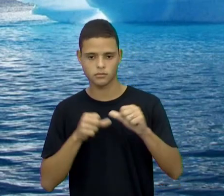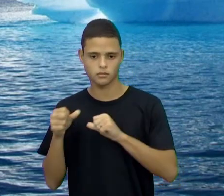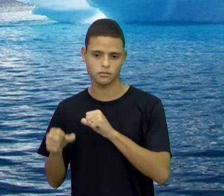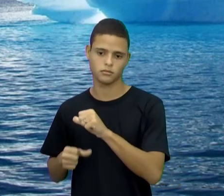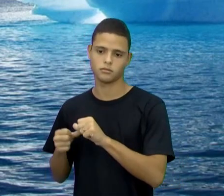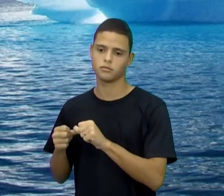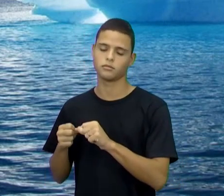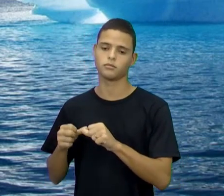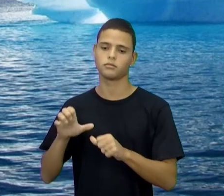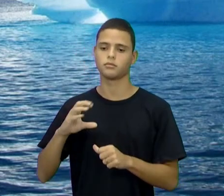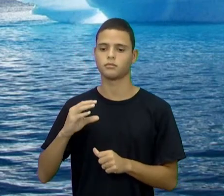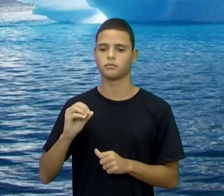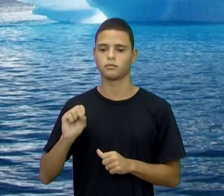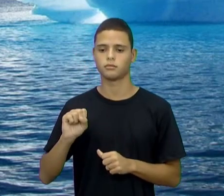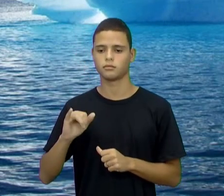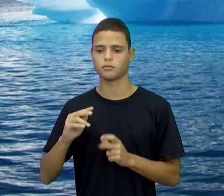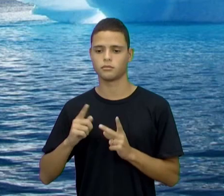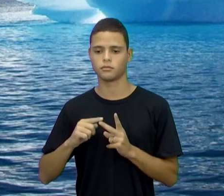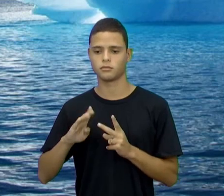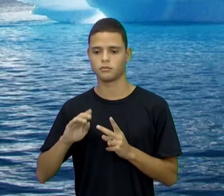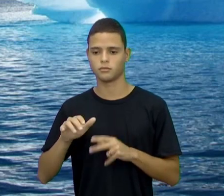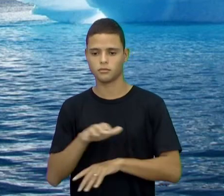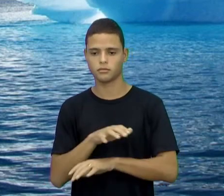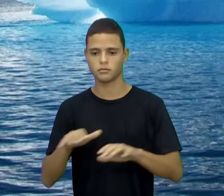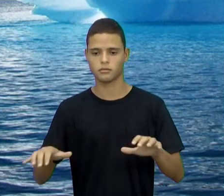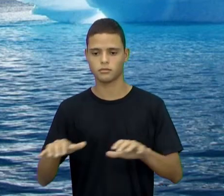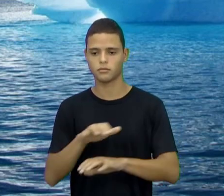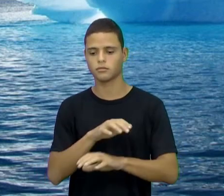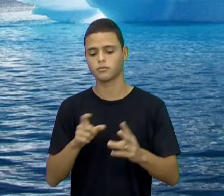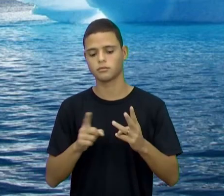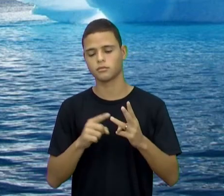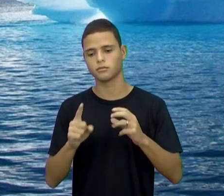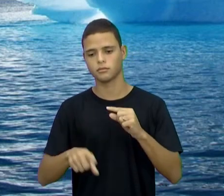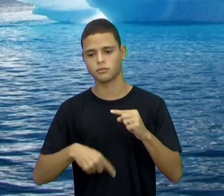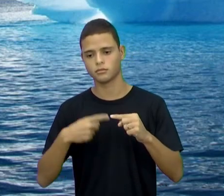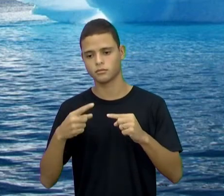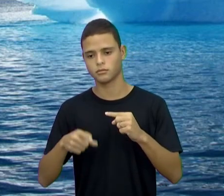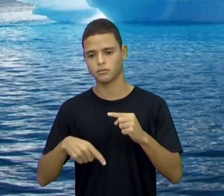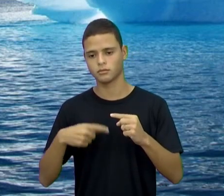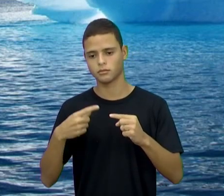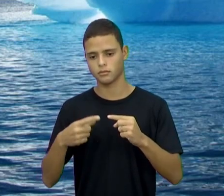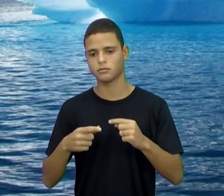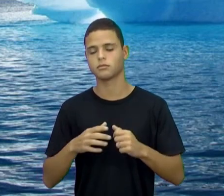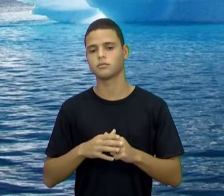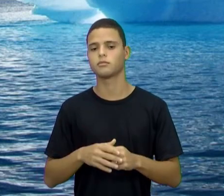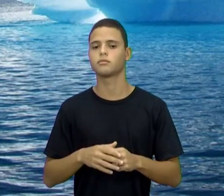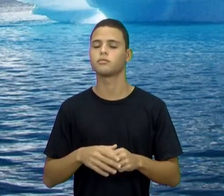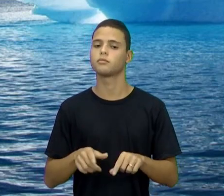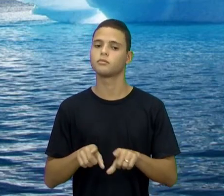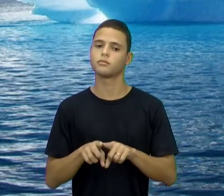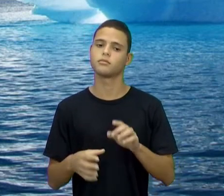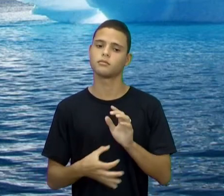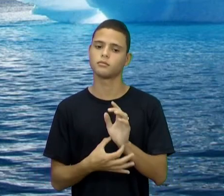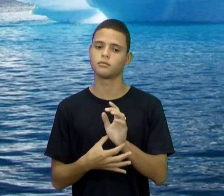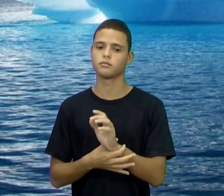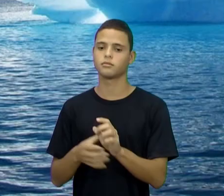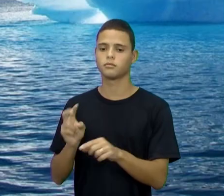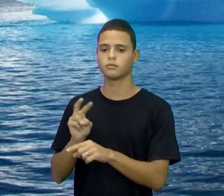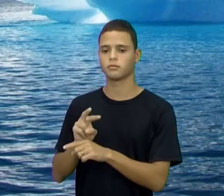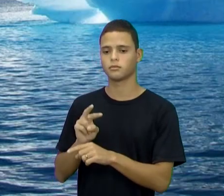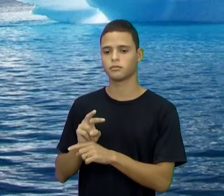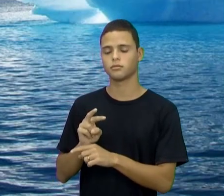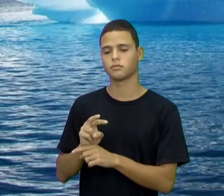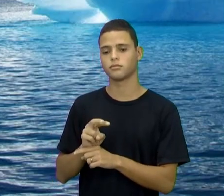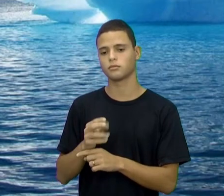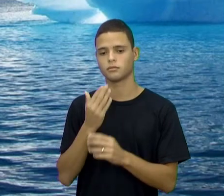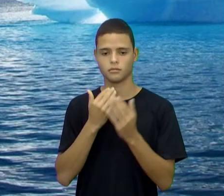nos ecossistemas, na biodiversidade, nos ciclos biogeoquímicos e na segurança alimentar.